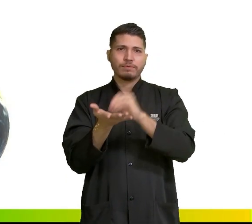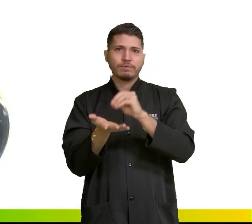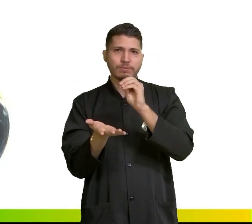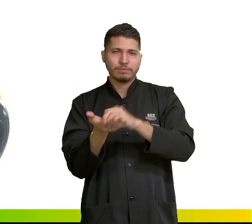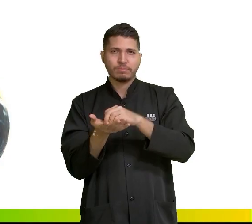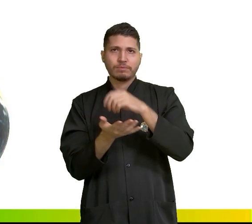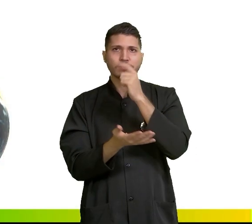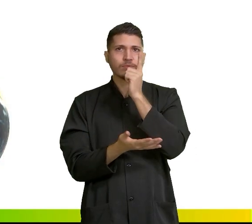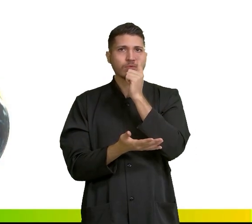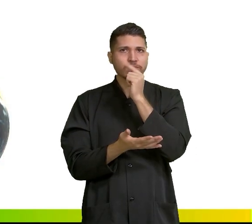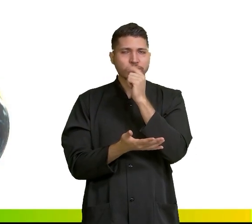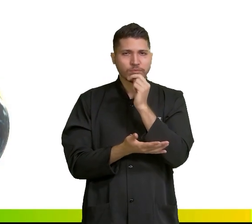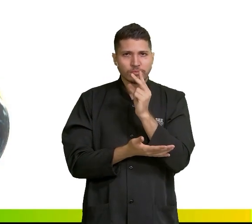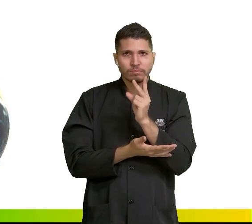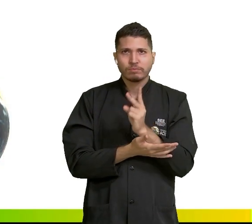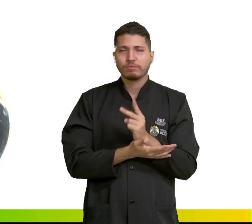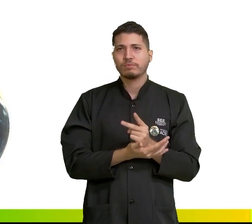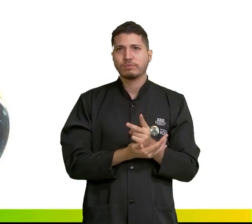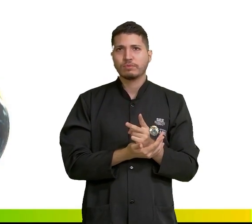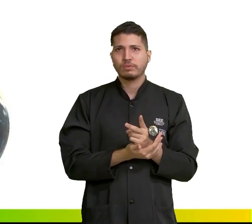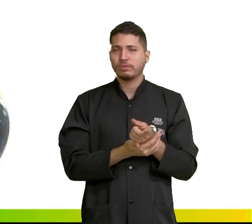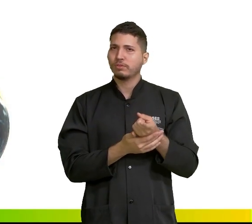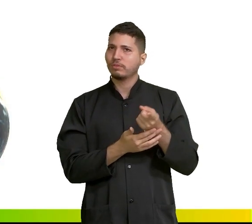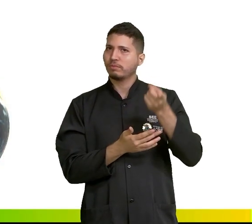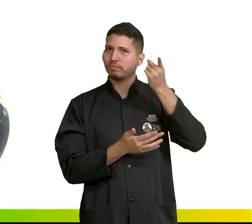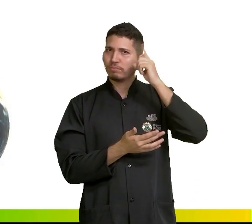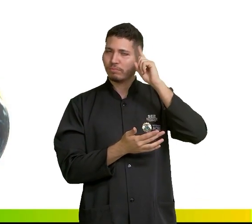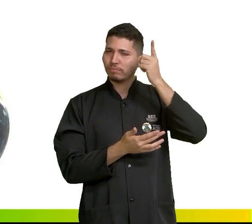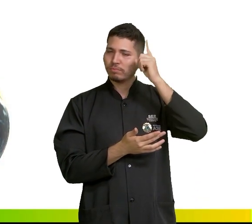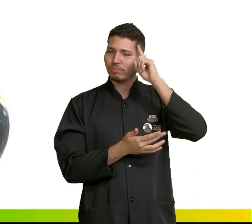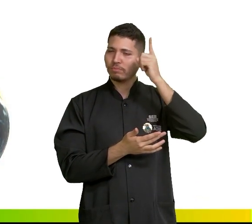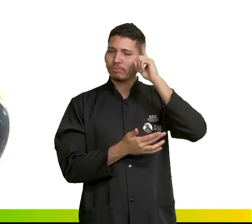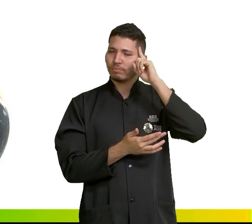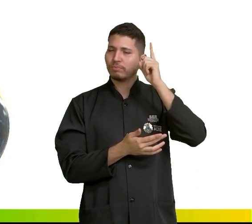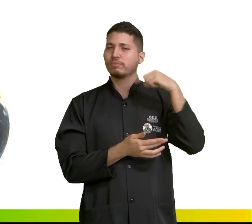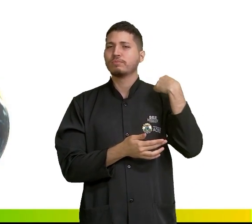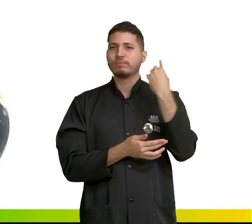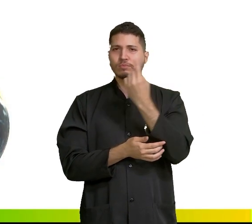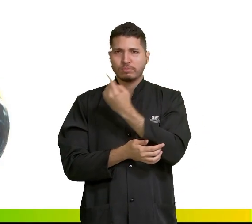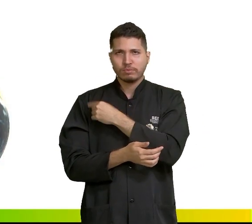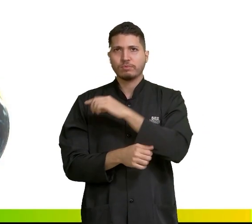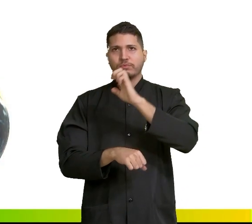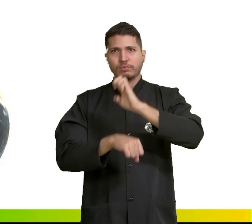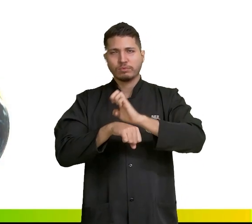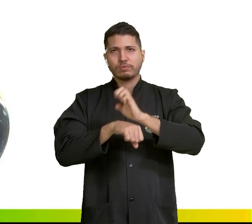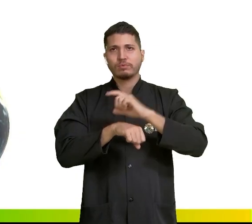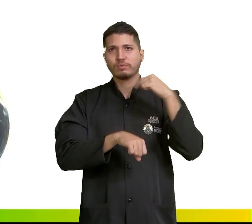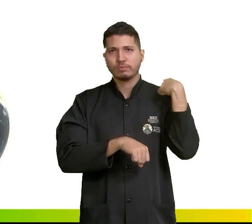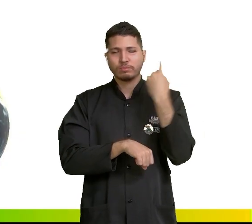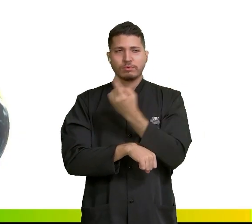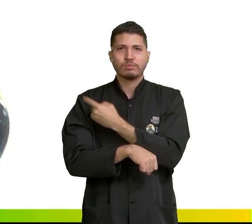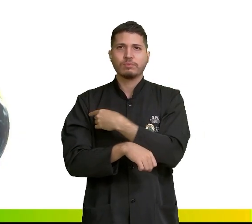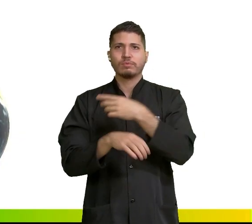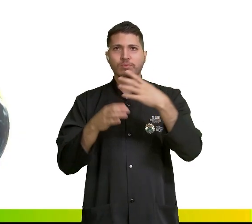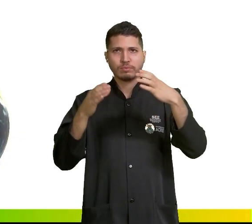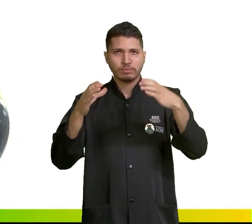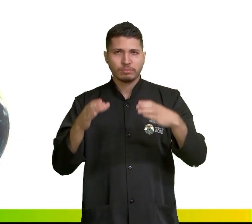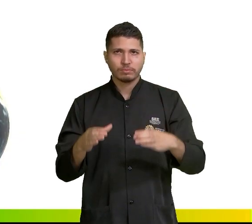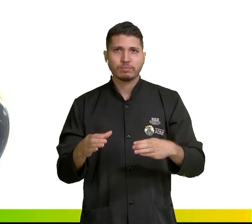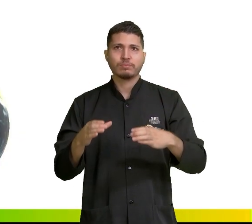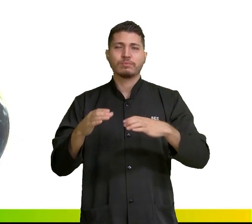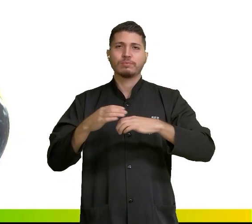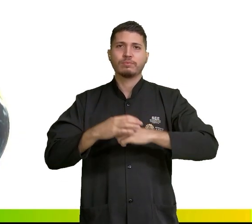também é constante hoje na nossa cidade, no nosso estado, nos nossos bairros. Outra coisa também